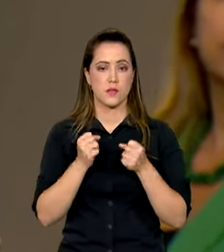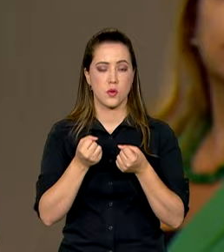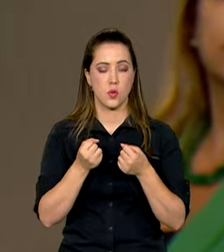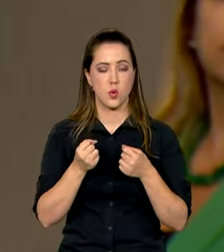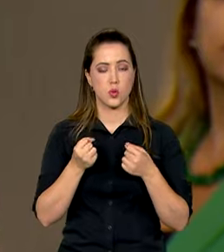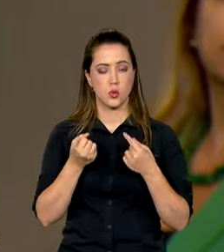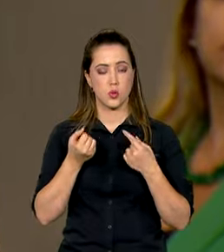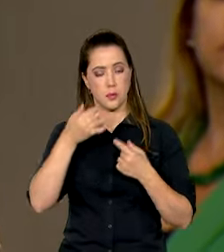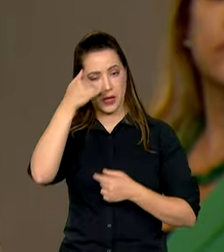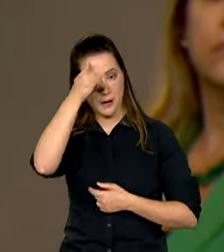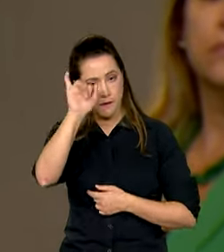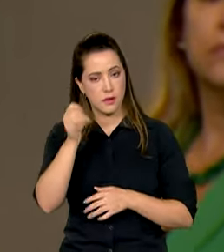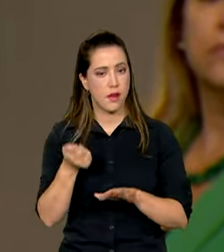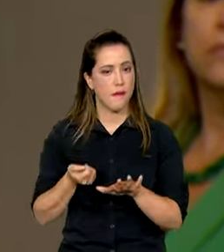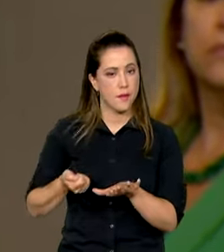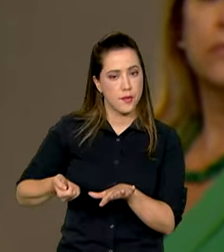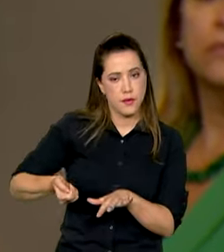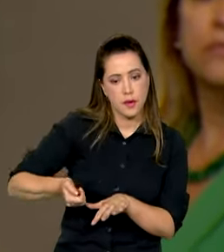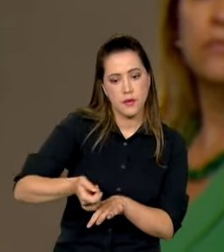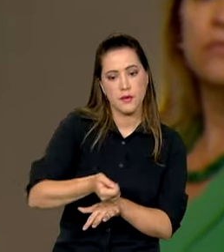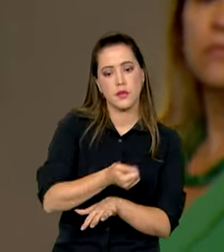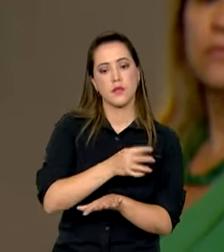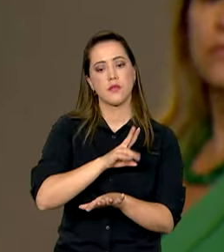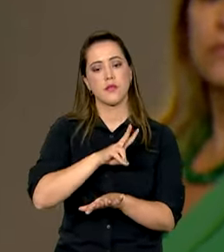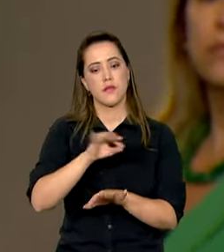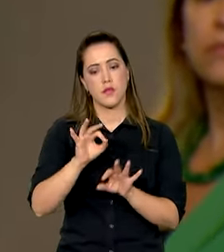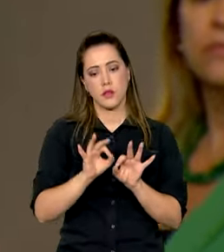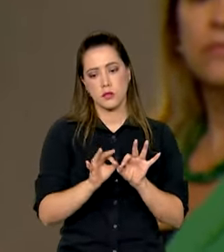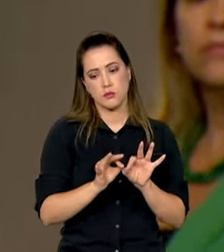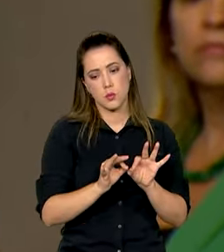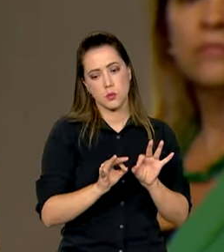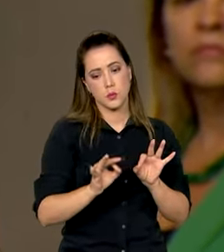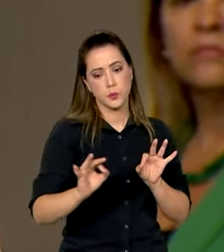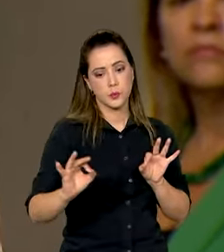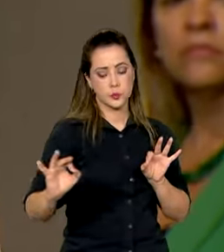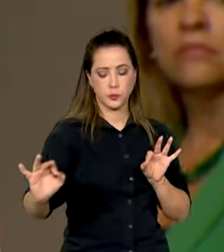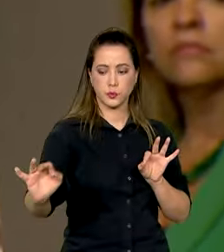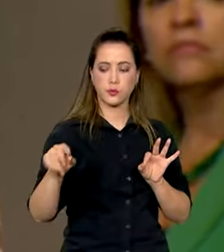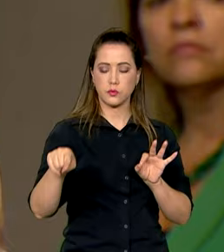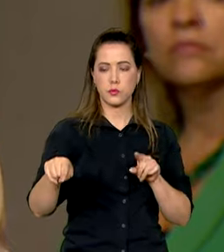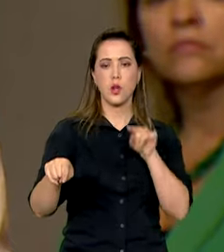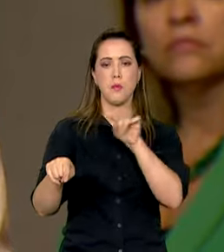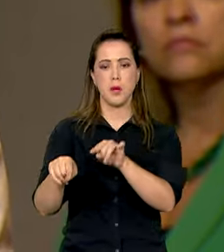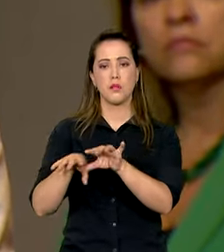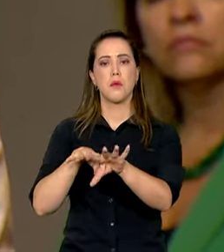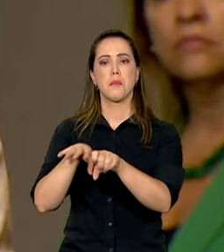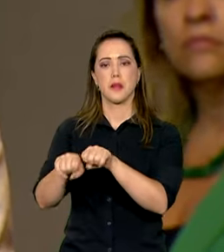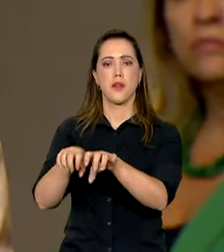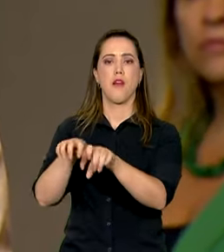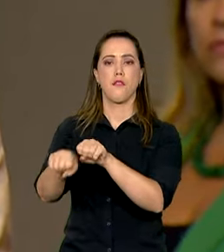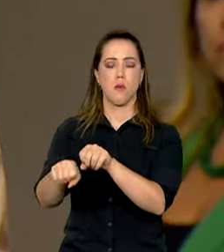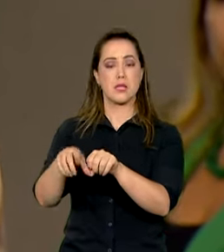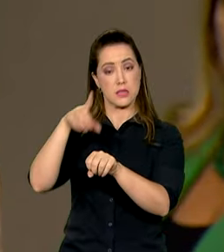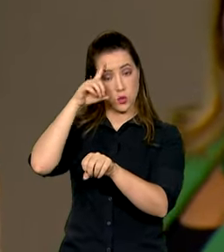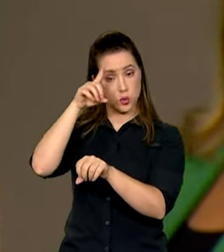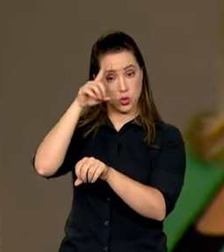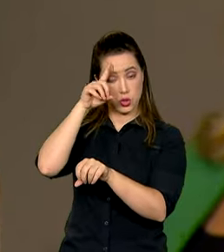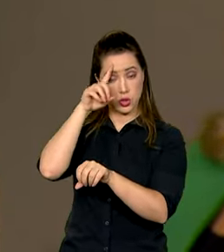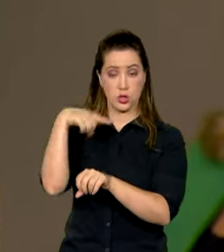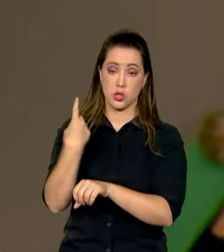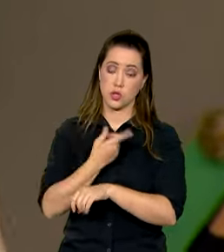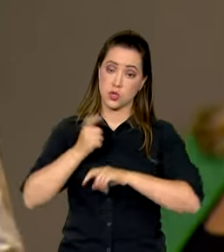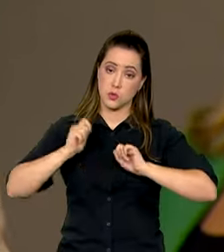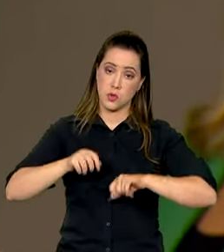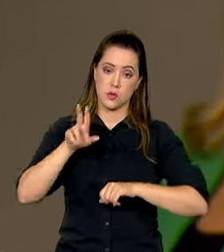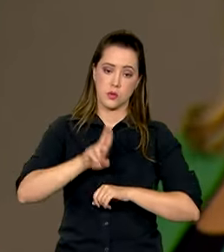aí uma longeva, né, vida para garantir que essa informação seja cotidiana e a gente tenha as